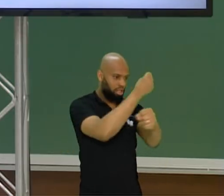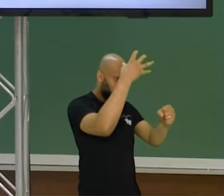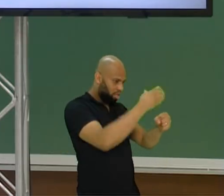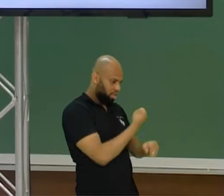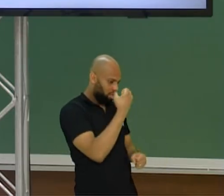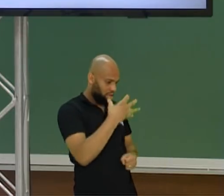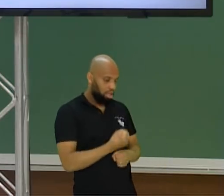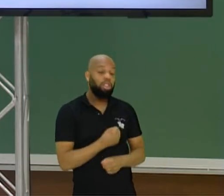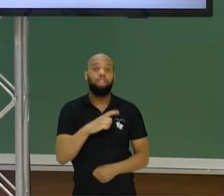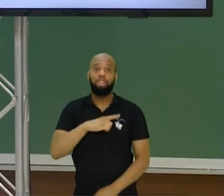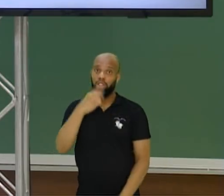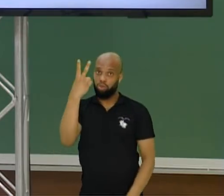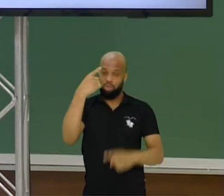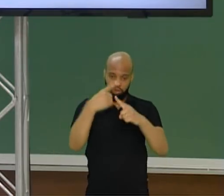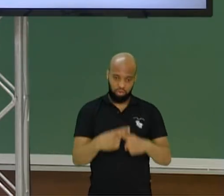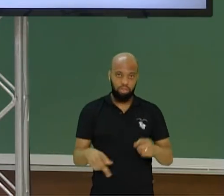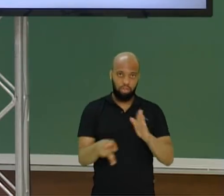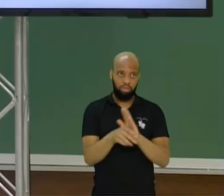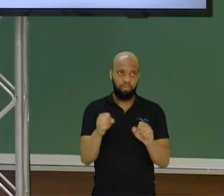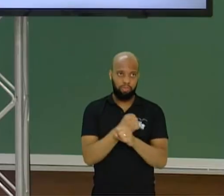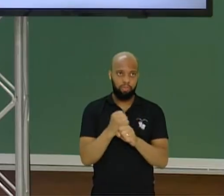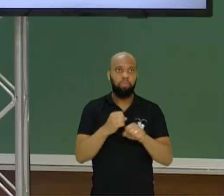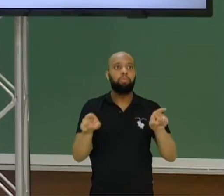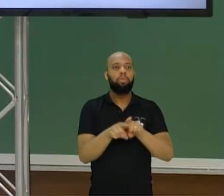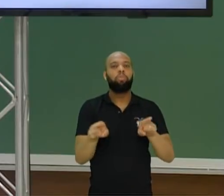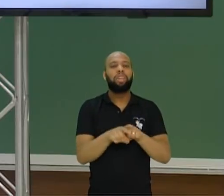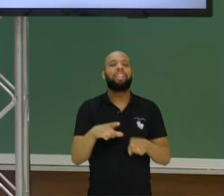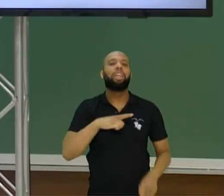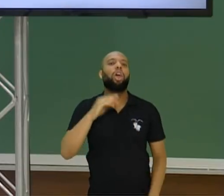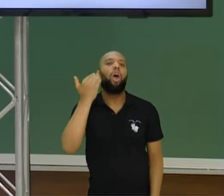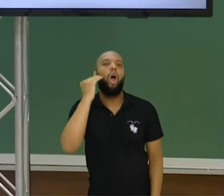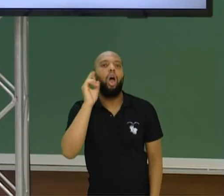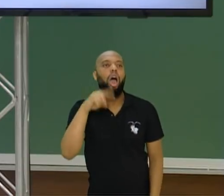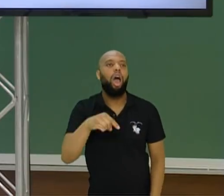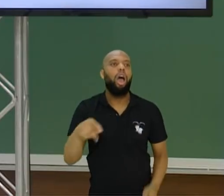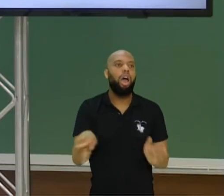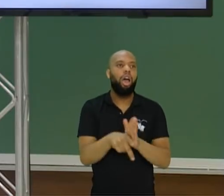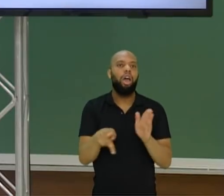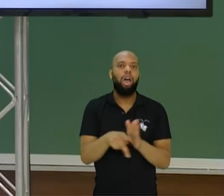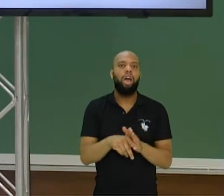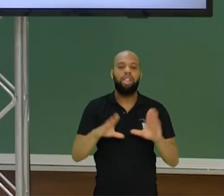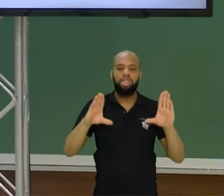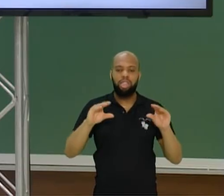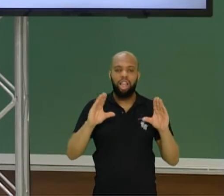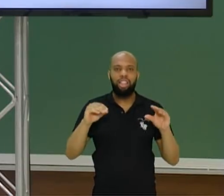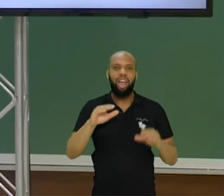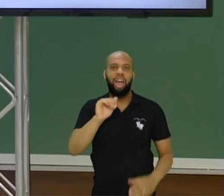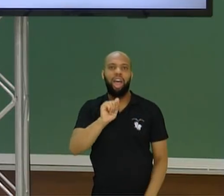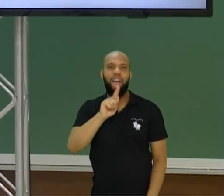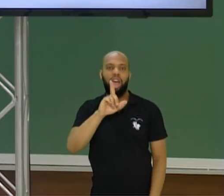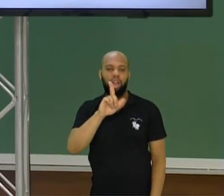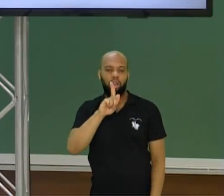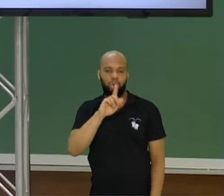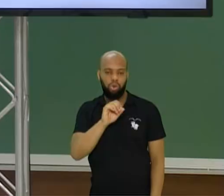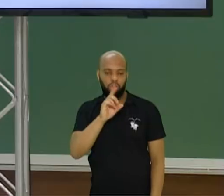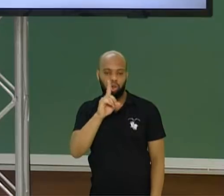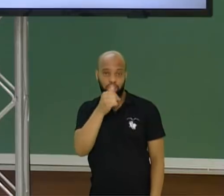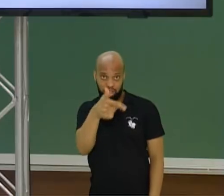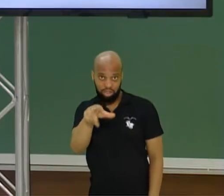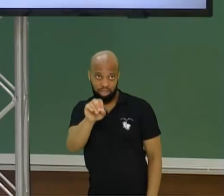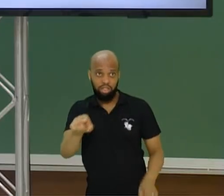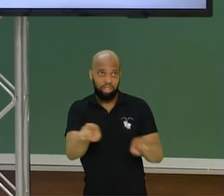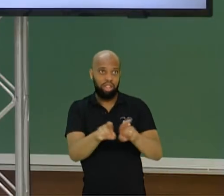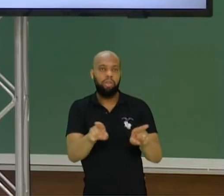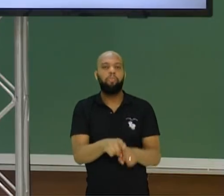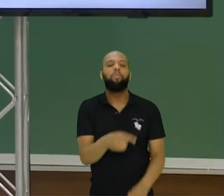Unidos ela é feita 2 vezes no ano. Temos aqui em rosa o cinturão do algodão, produtos subtropicais nessa